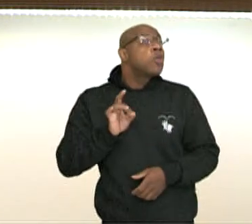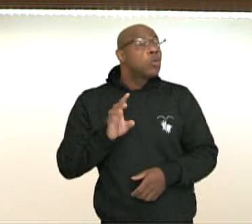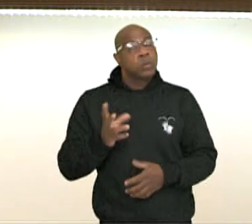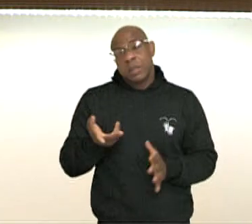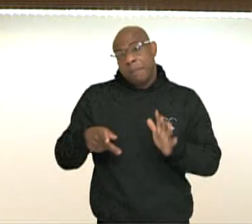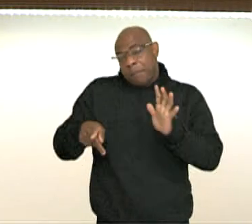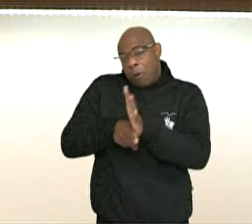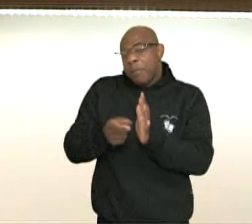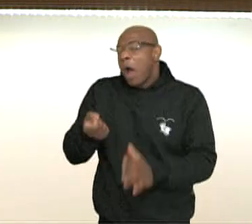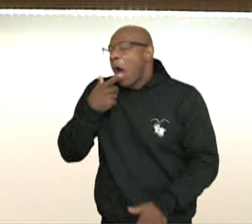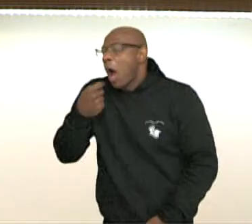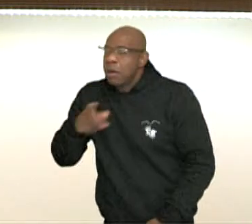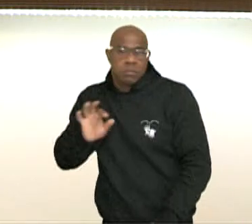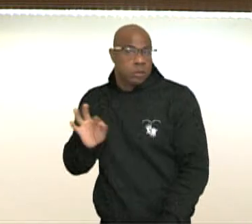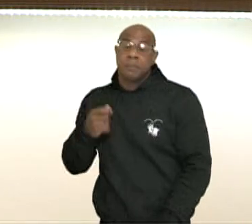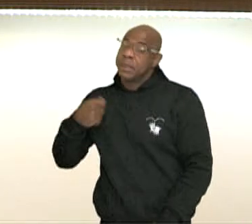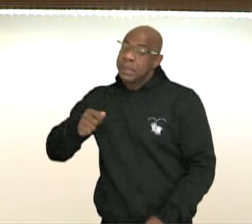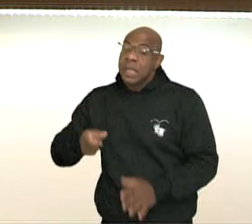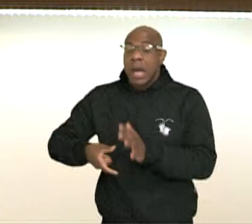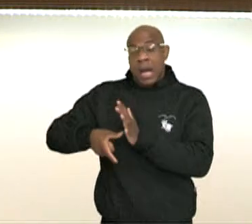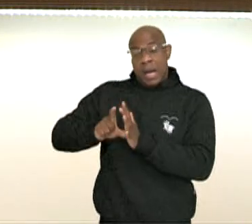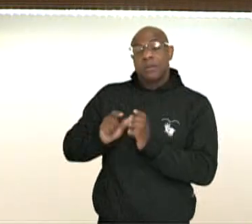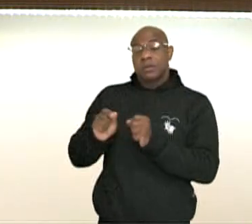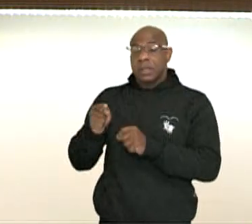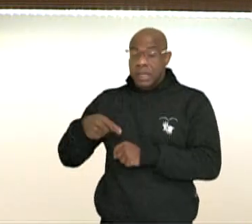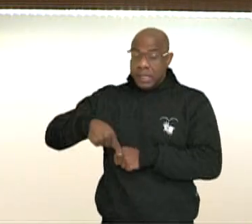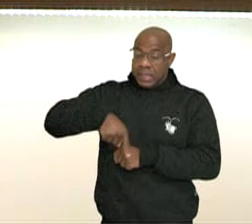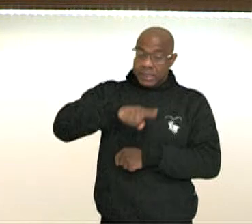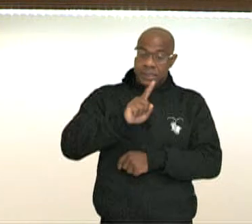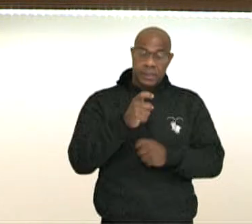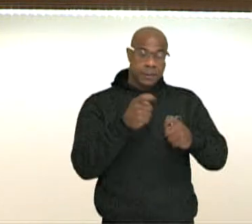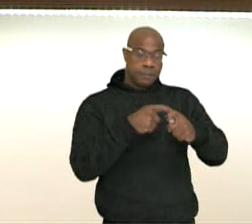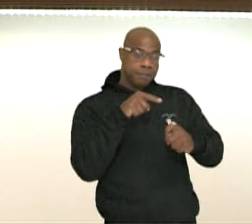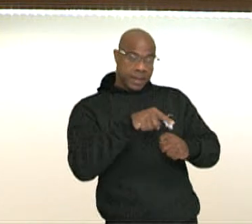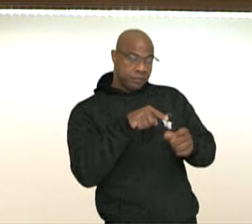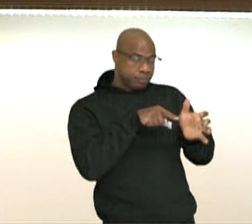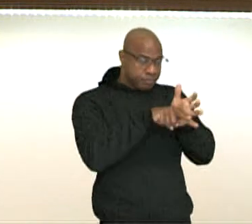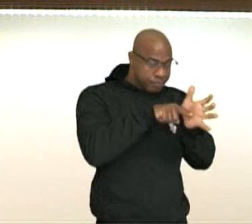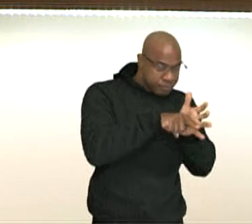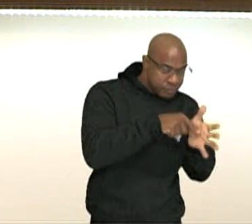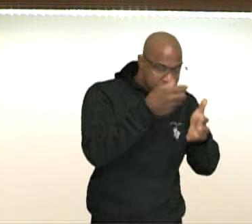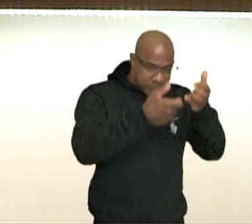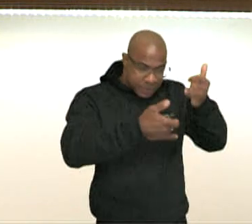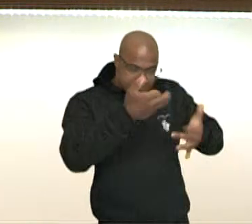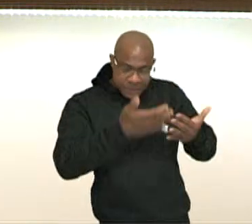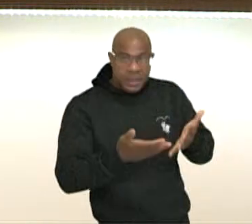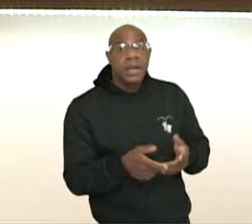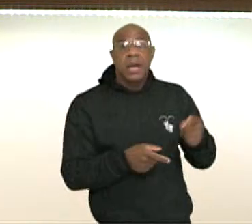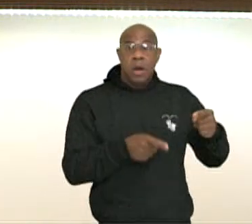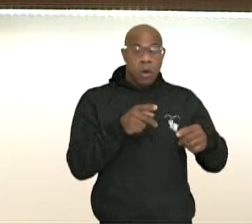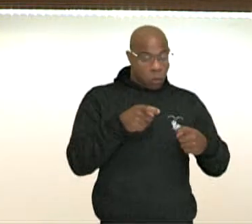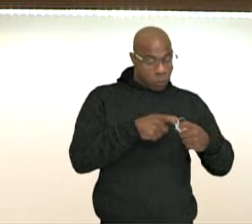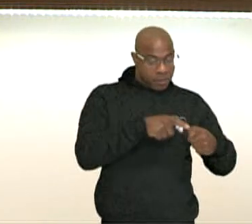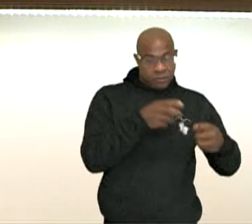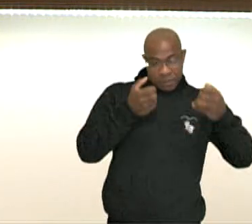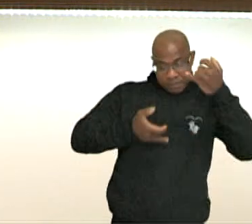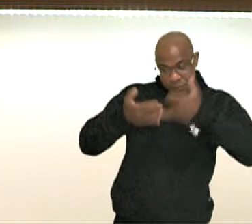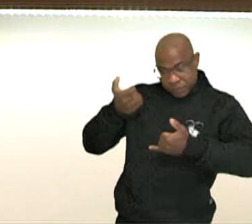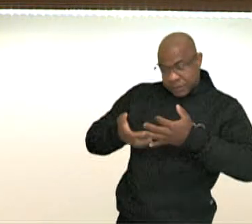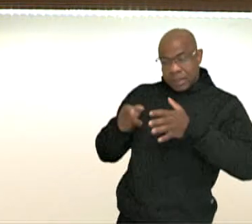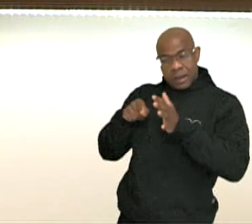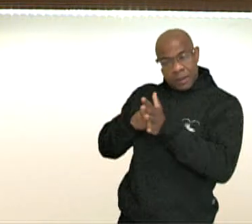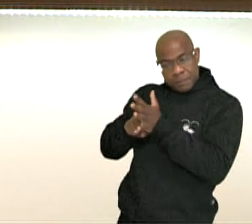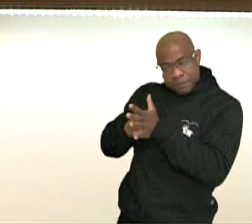conta, né, tomar remédio por conta, de forma alguma, né? Precisa ter uma prescrição médica, um diagnóstico, porque ele sabe adequadamente como